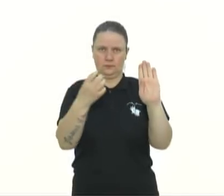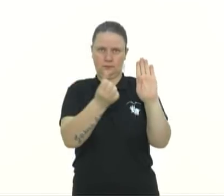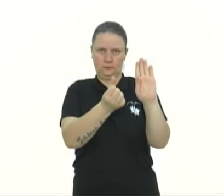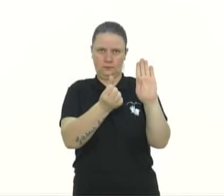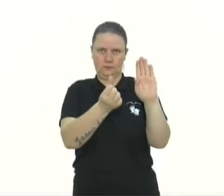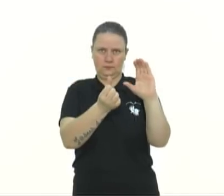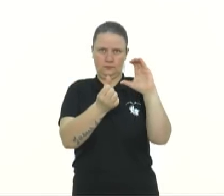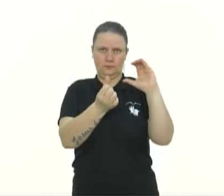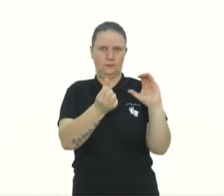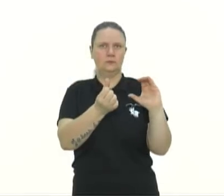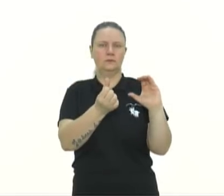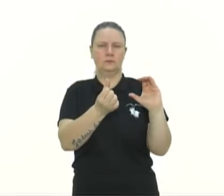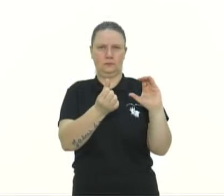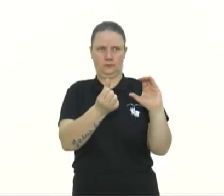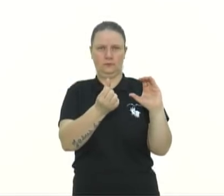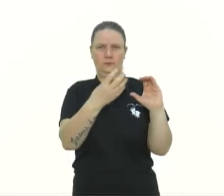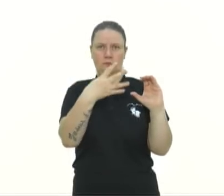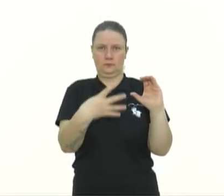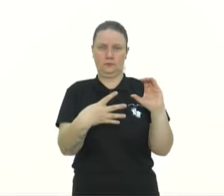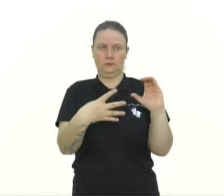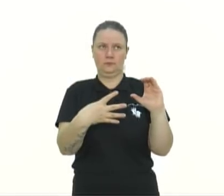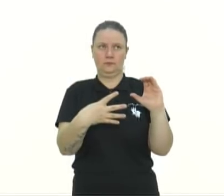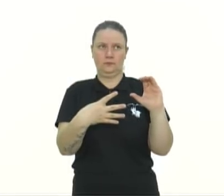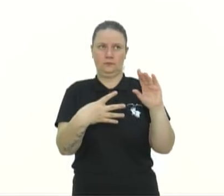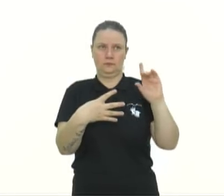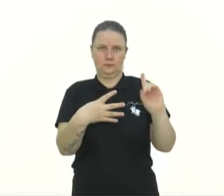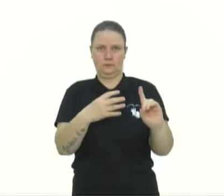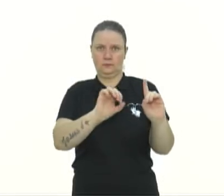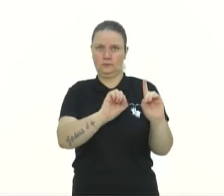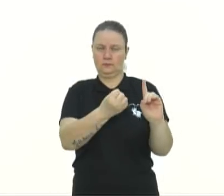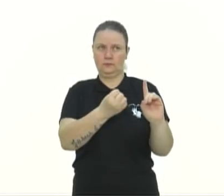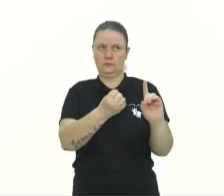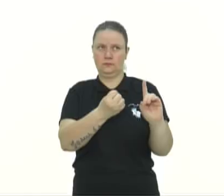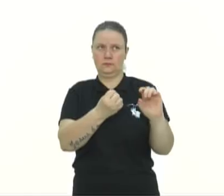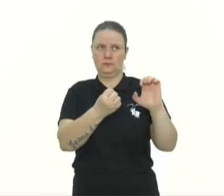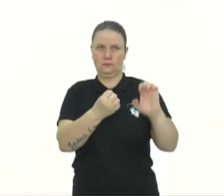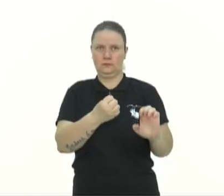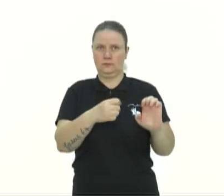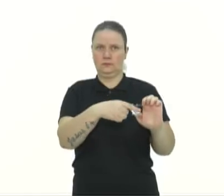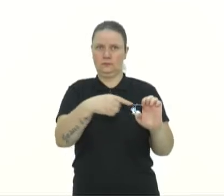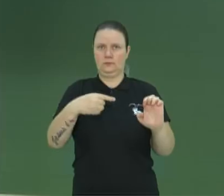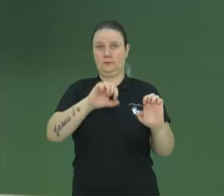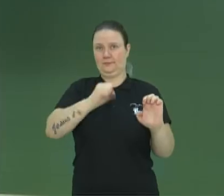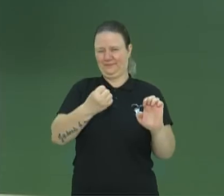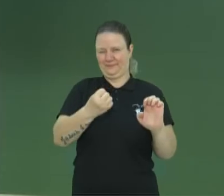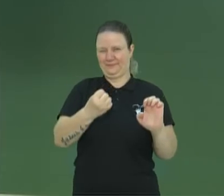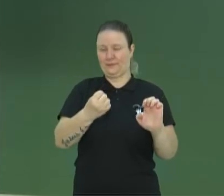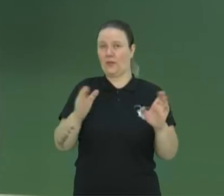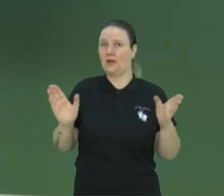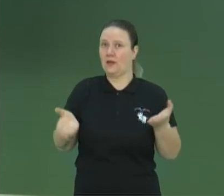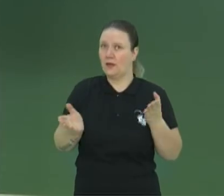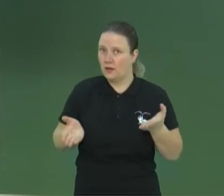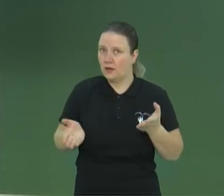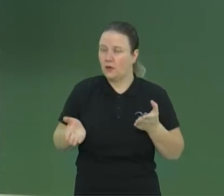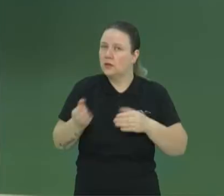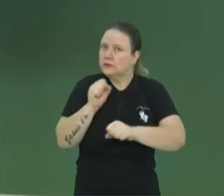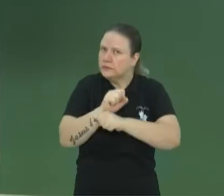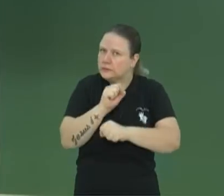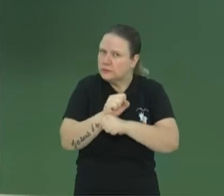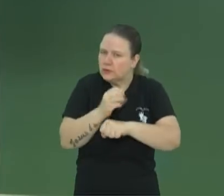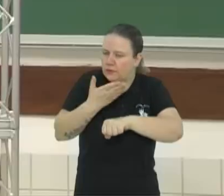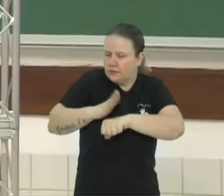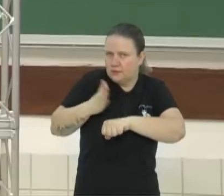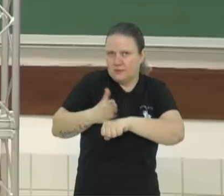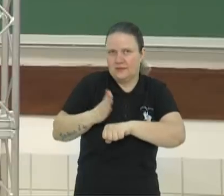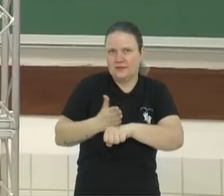6, opção C, 4, a D, 8 e a E, menos 8. Então espero que você resolva essa questão